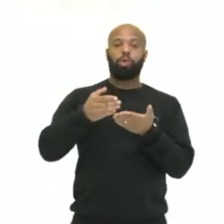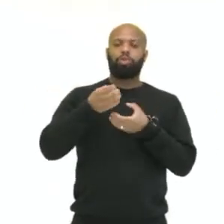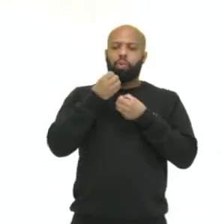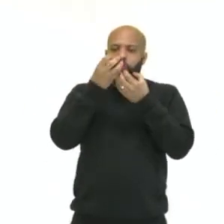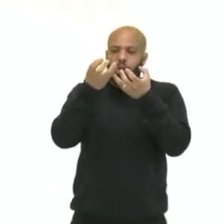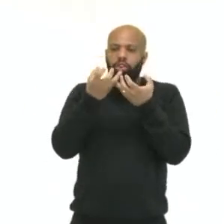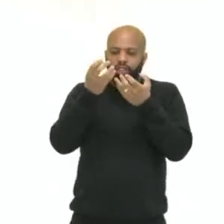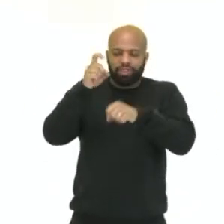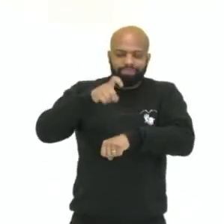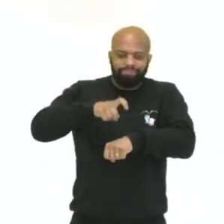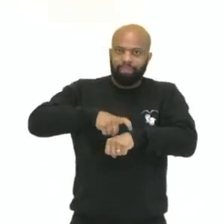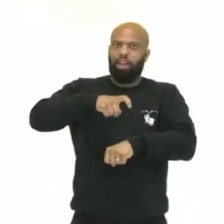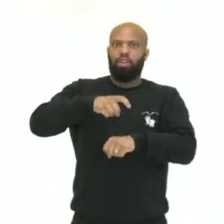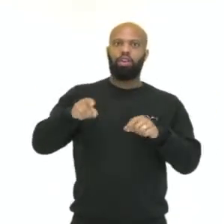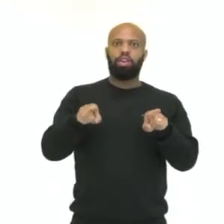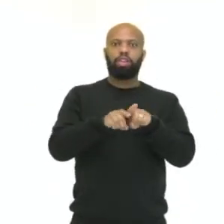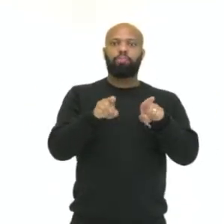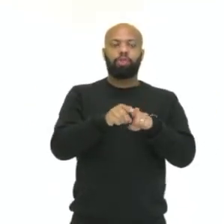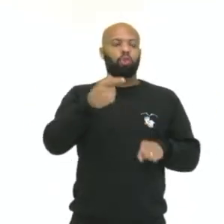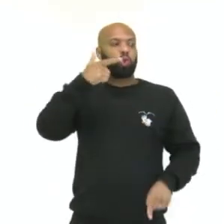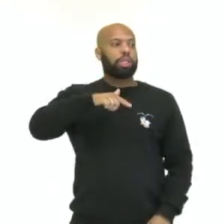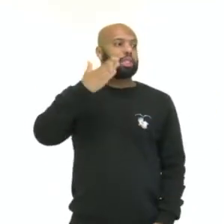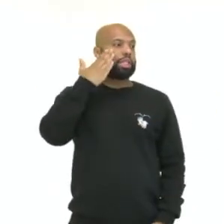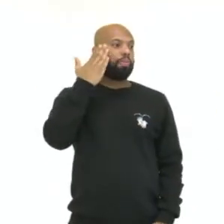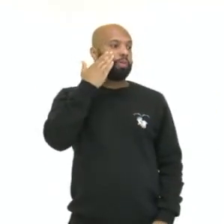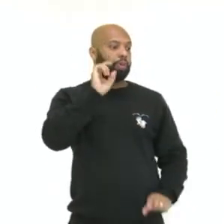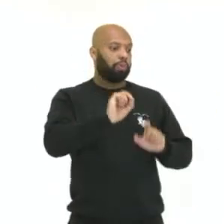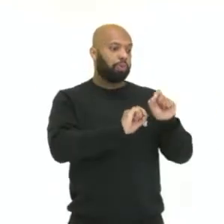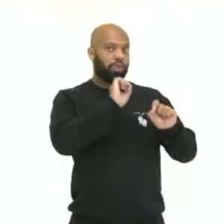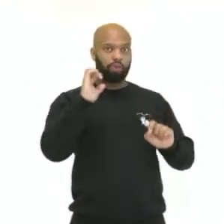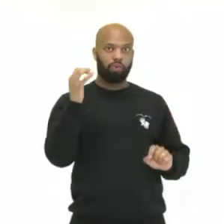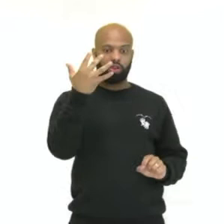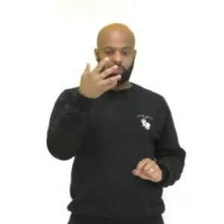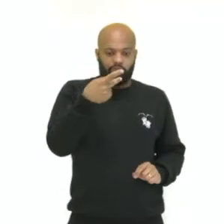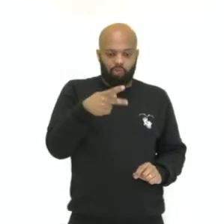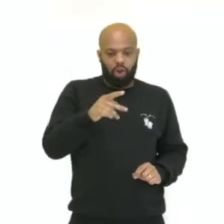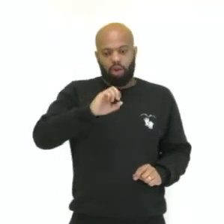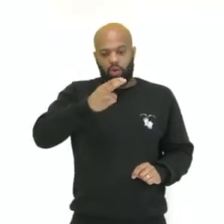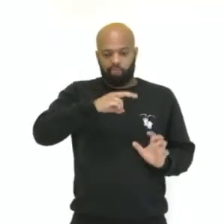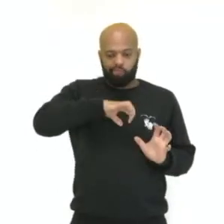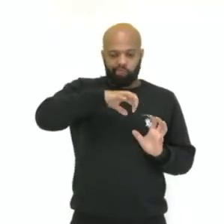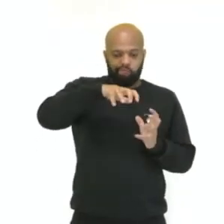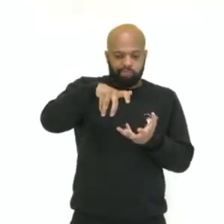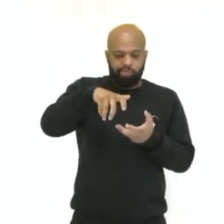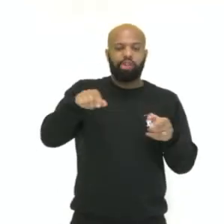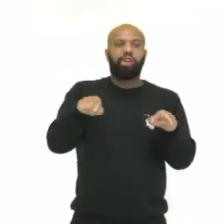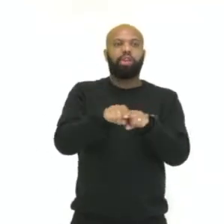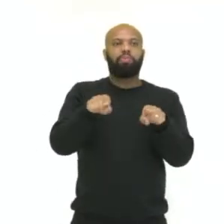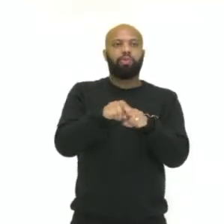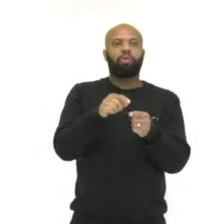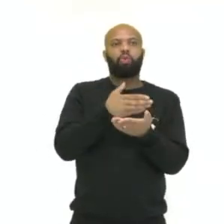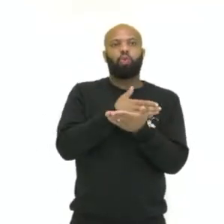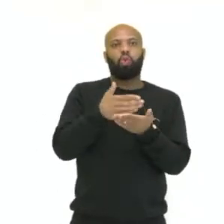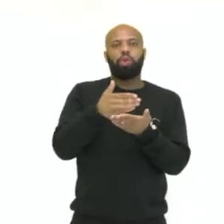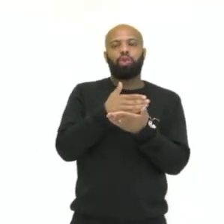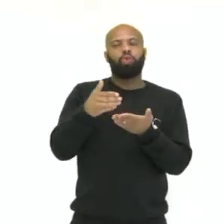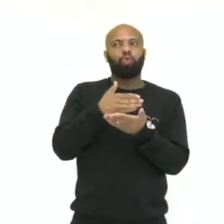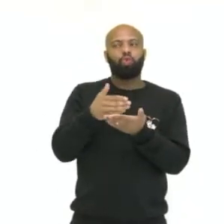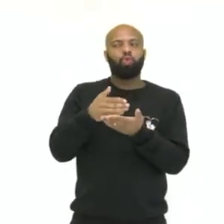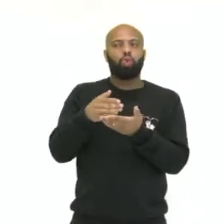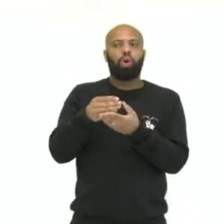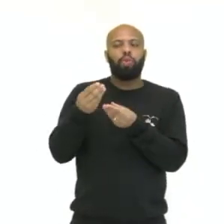tempo real, além de informar os acontecimentos locais e do mundo, as pessoas também puderam passar a ouvir a música